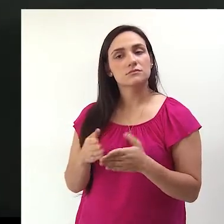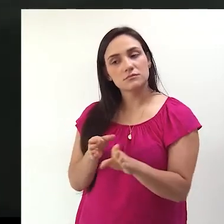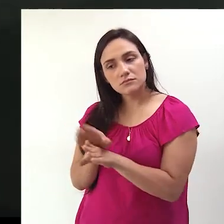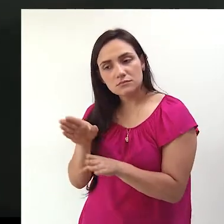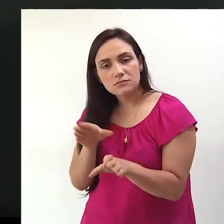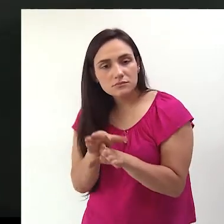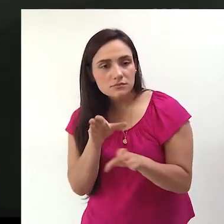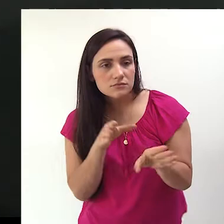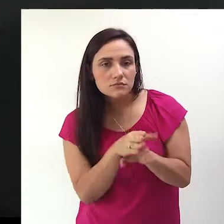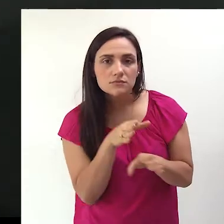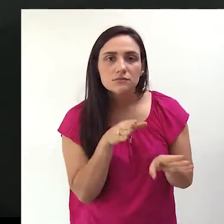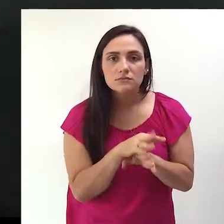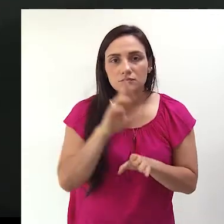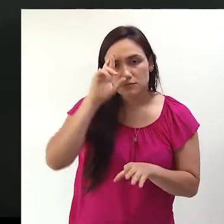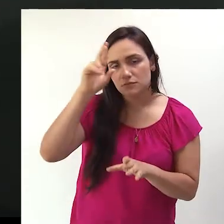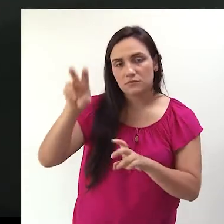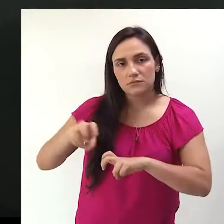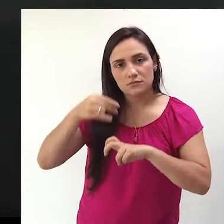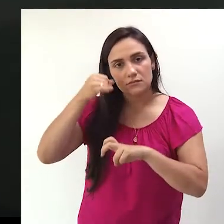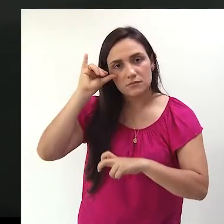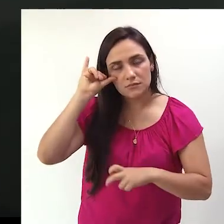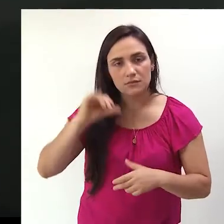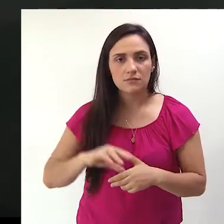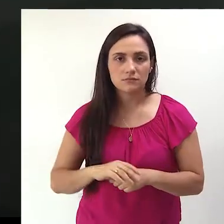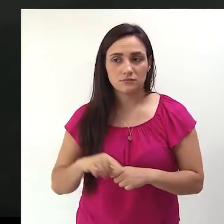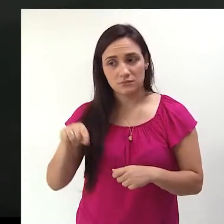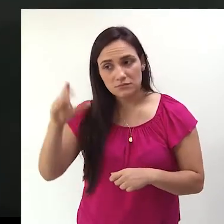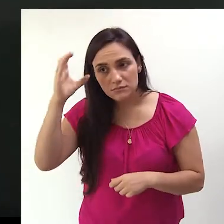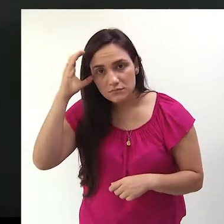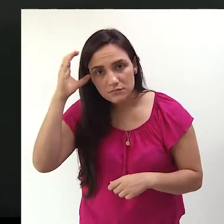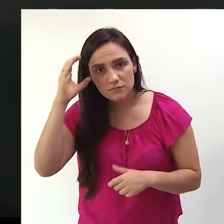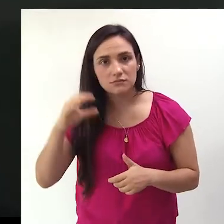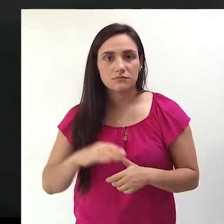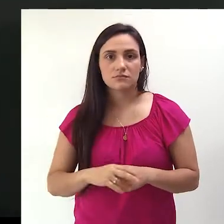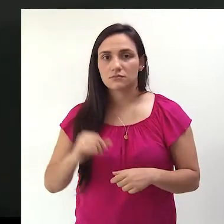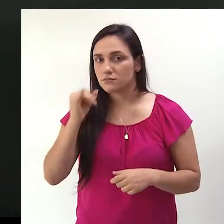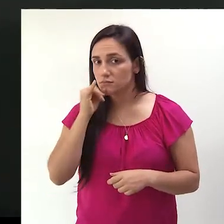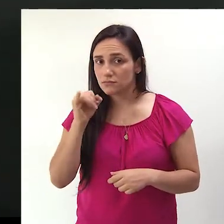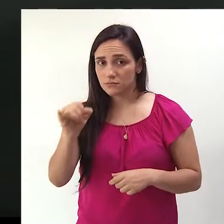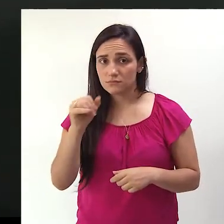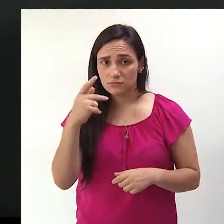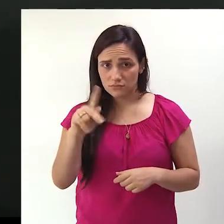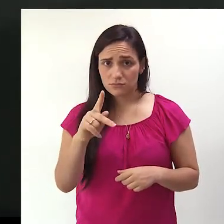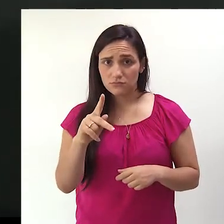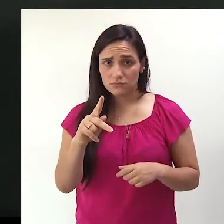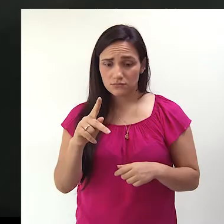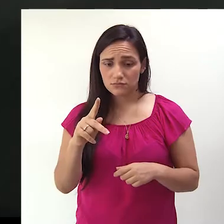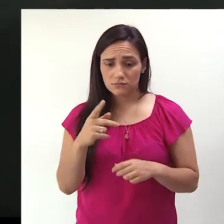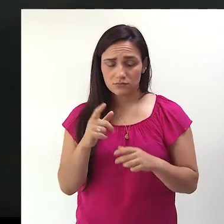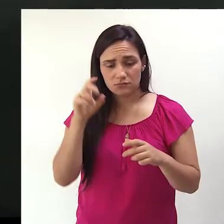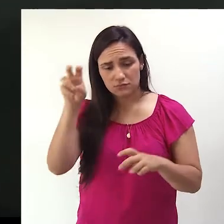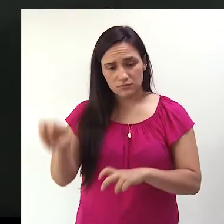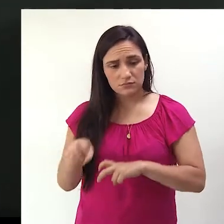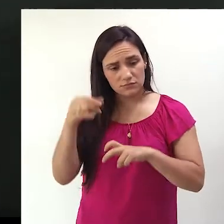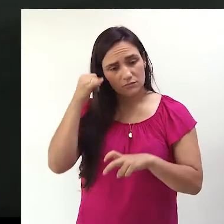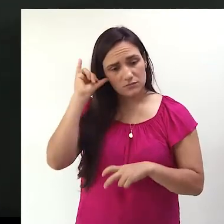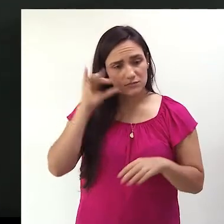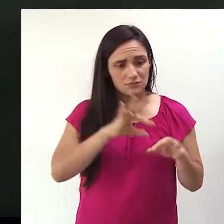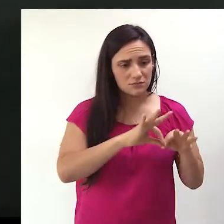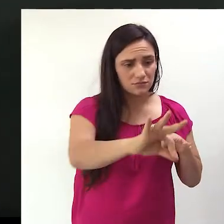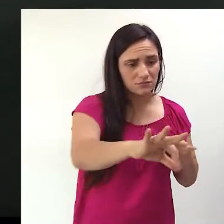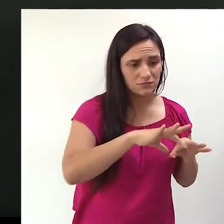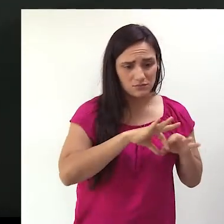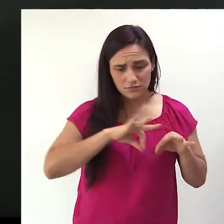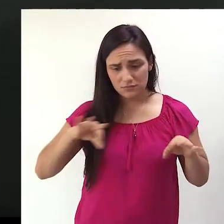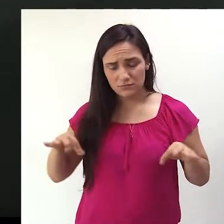tem uma fazenda de área que seja, 500 hectares, 5.000 hectares, e a casa dele aqui